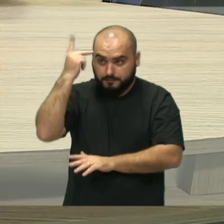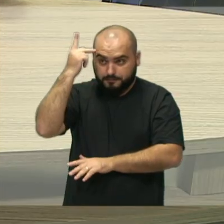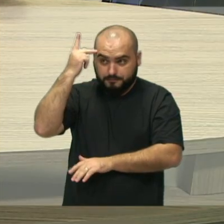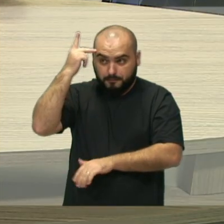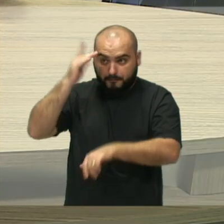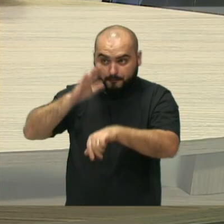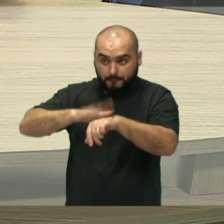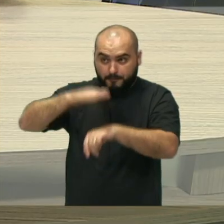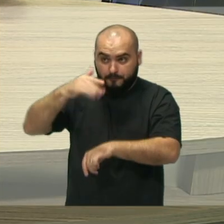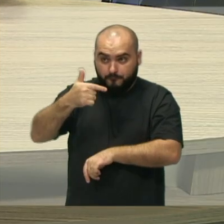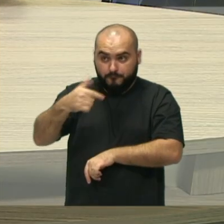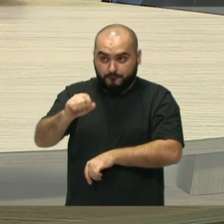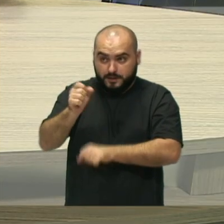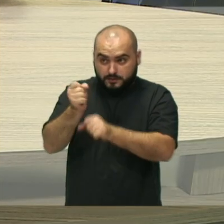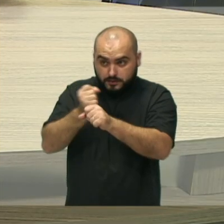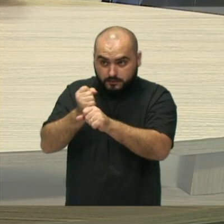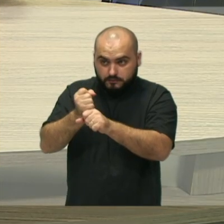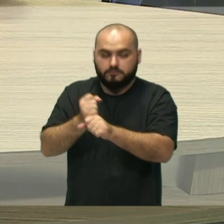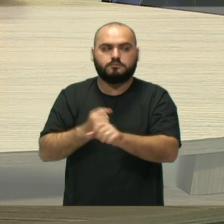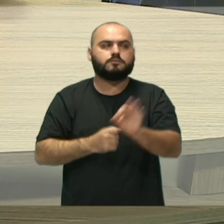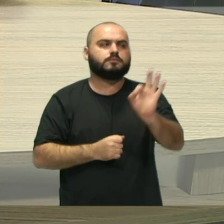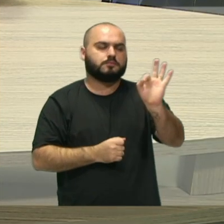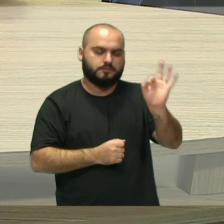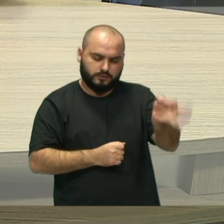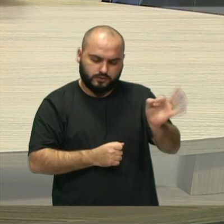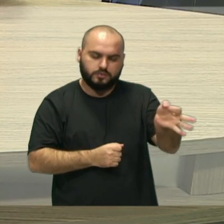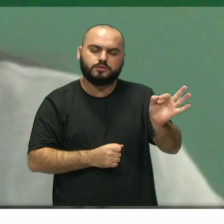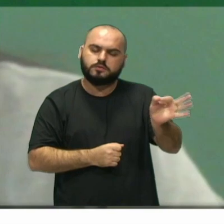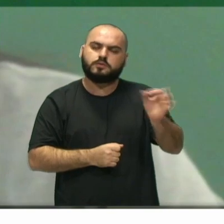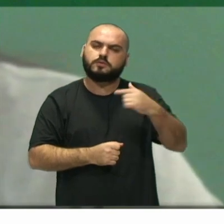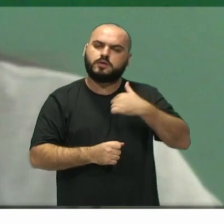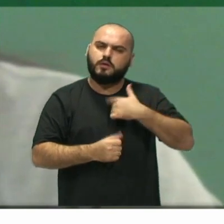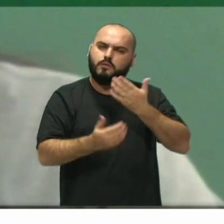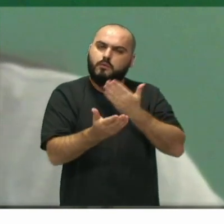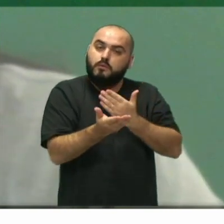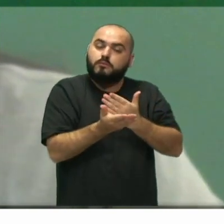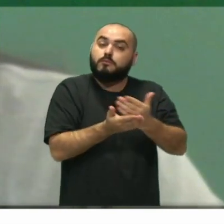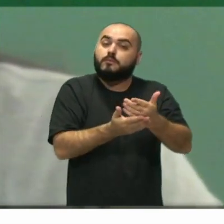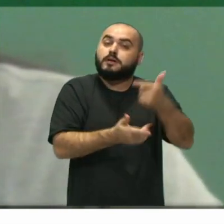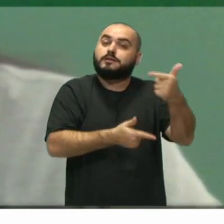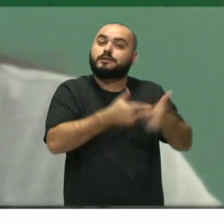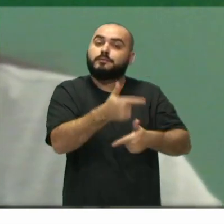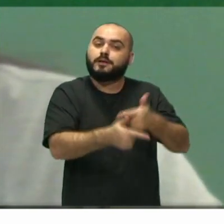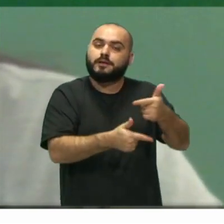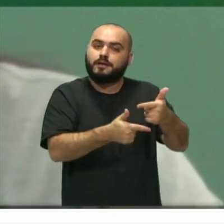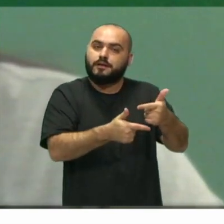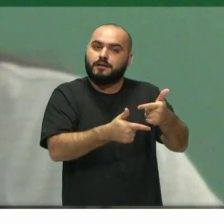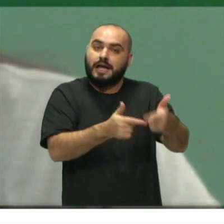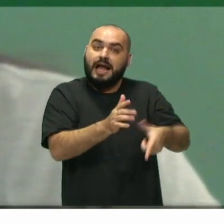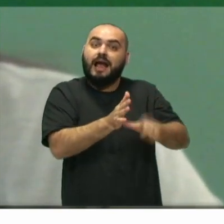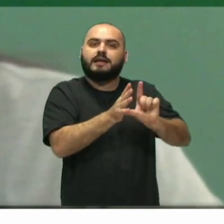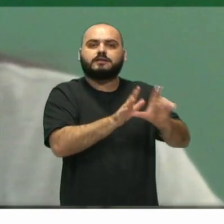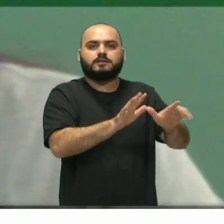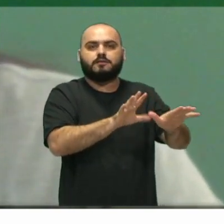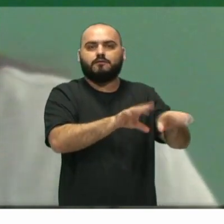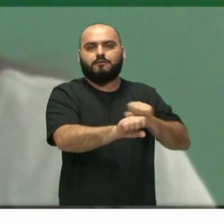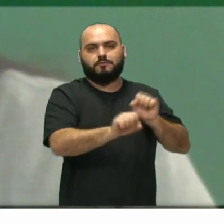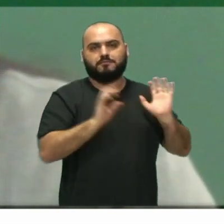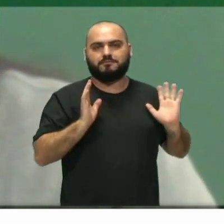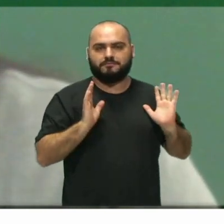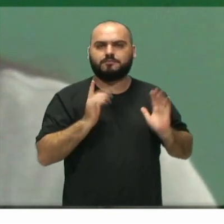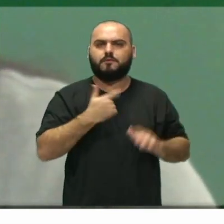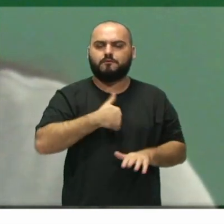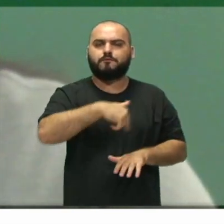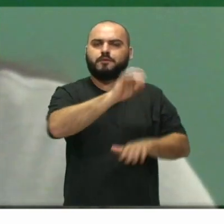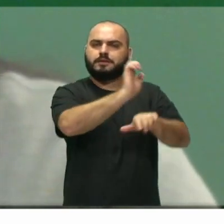é isso? Isso, eu comecei a trabalhar com psiquiatria mesmo antes de formado, né? A gente fazia estágios na